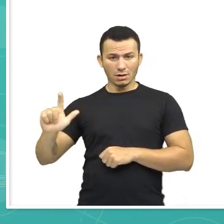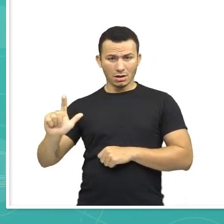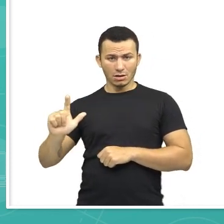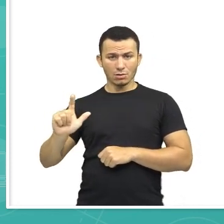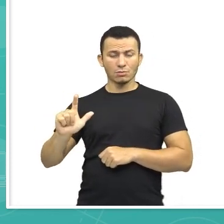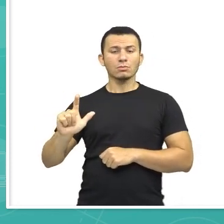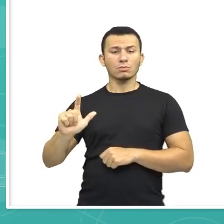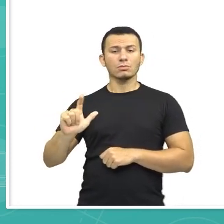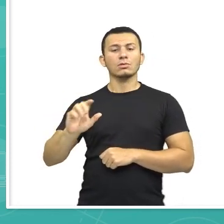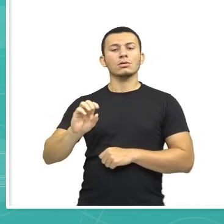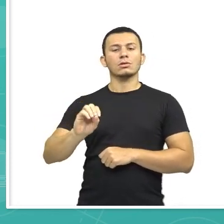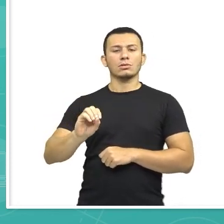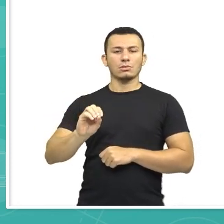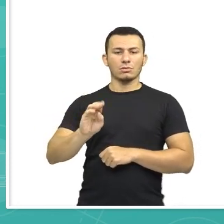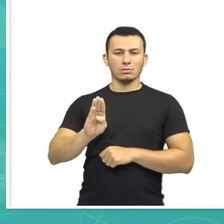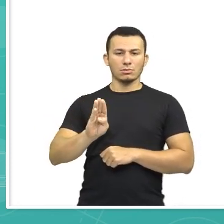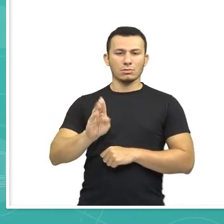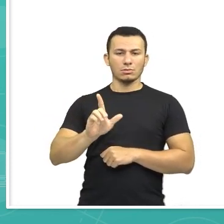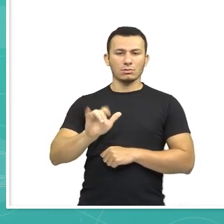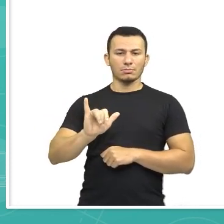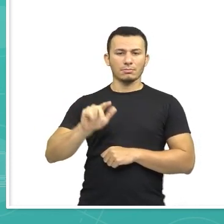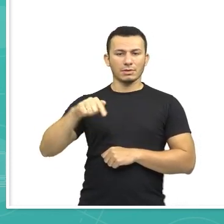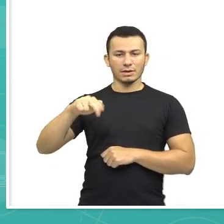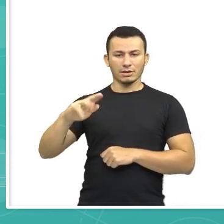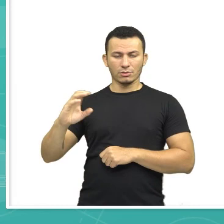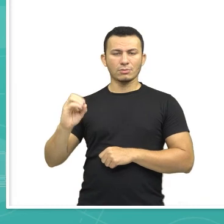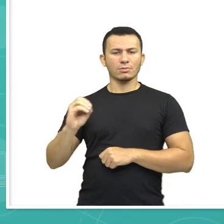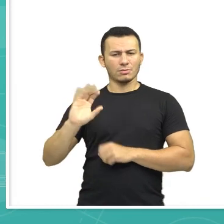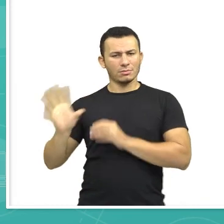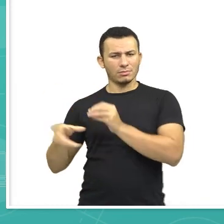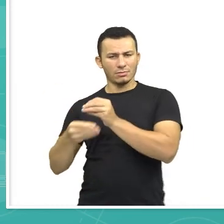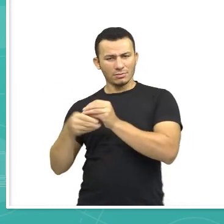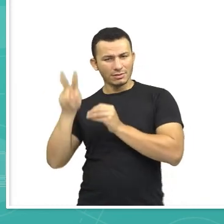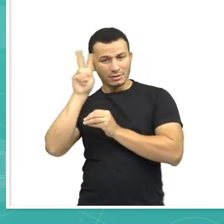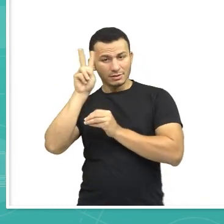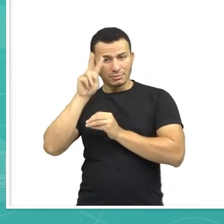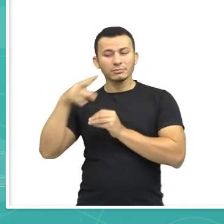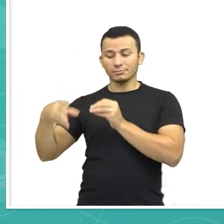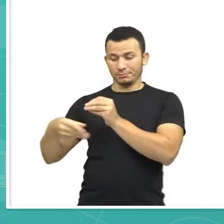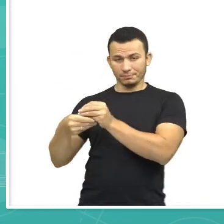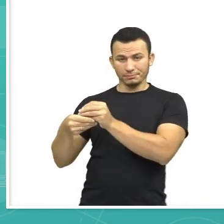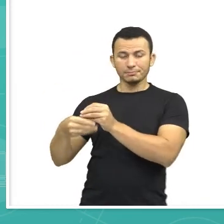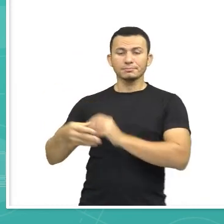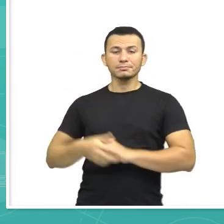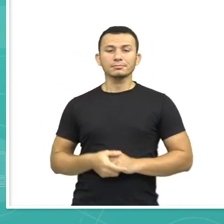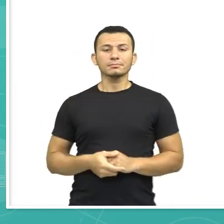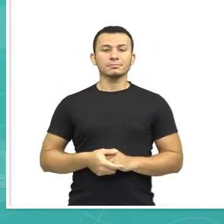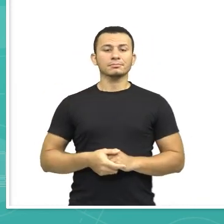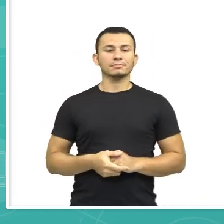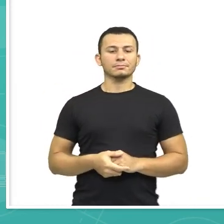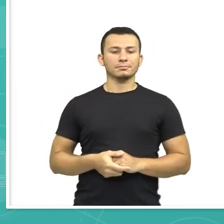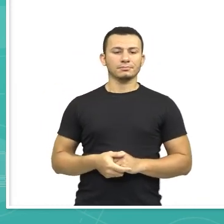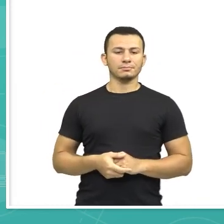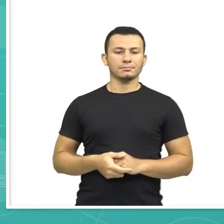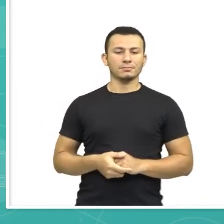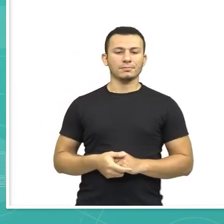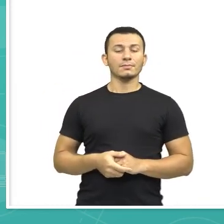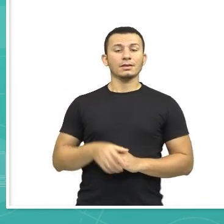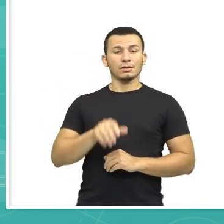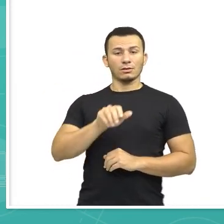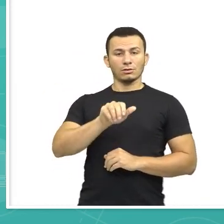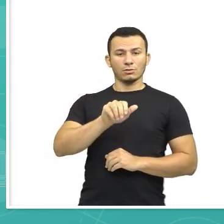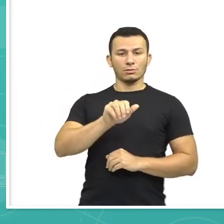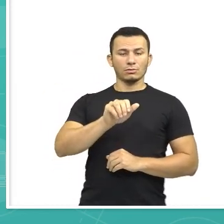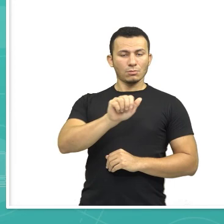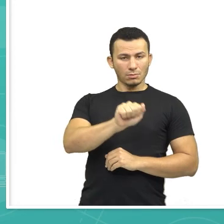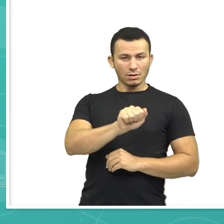do caso oblíquo. Muito bem. Falamos aqui que eles são complementos, não é isso? Muito bem. Então temos aí o O, o A e o